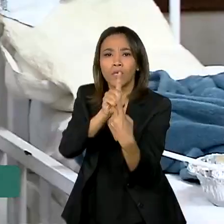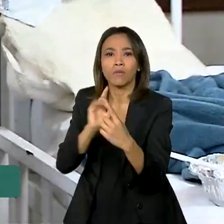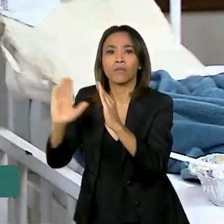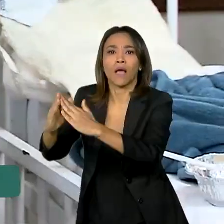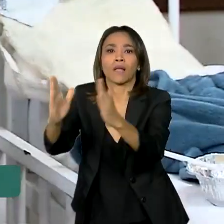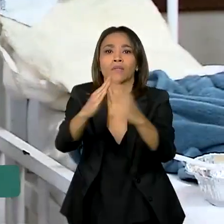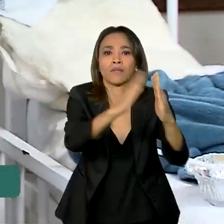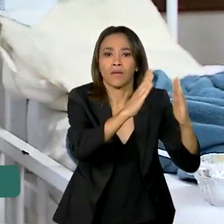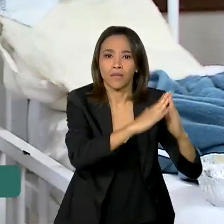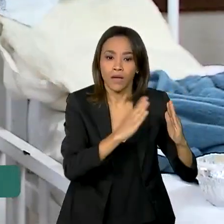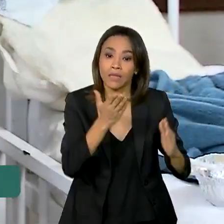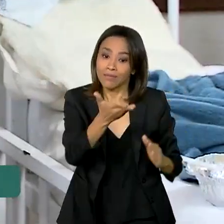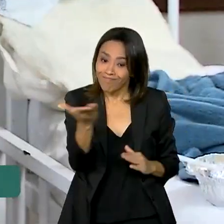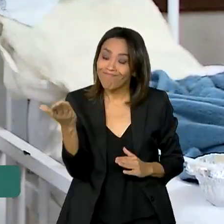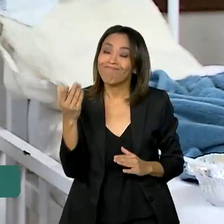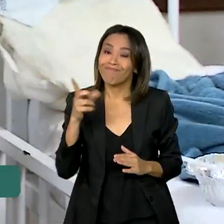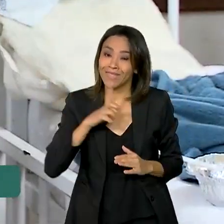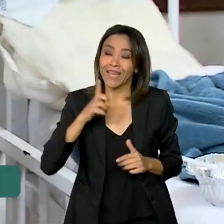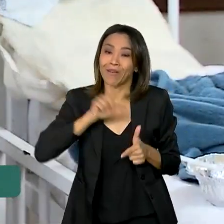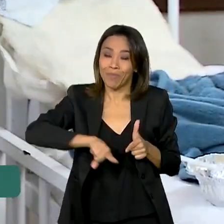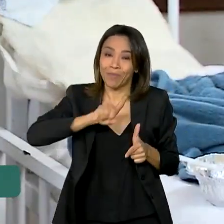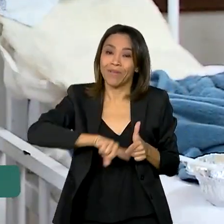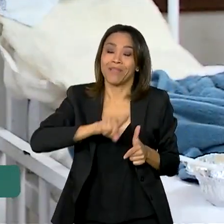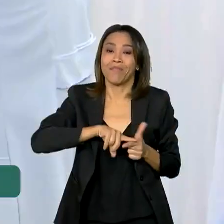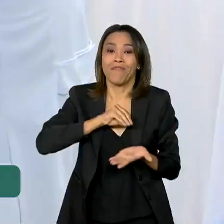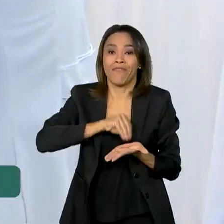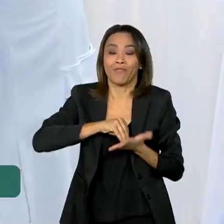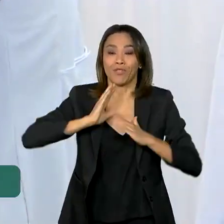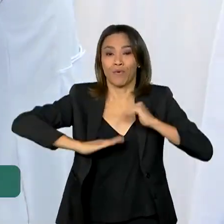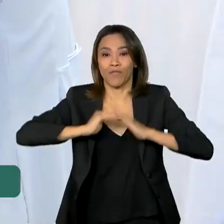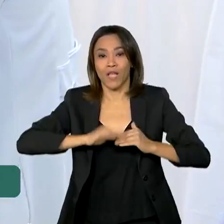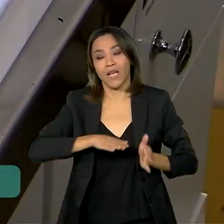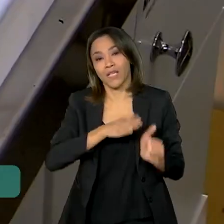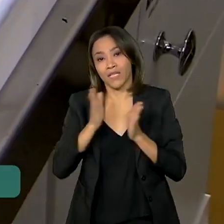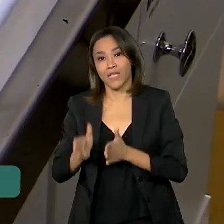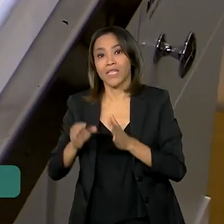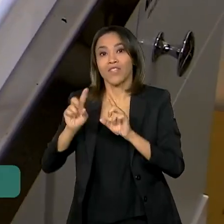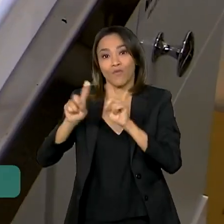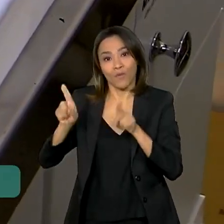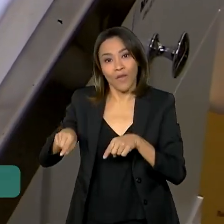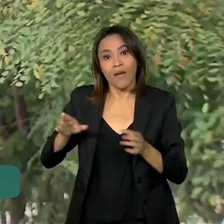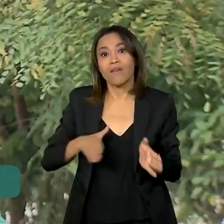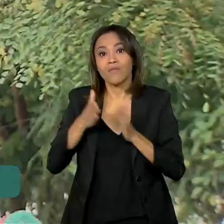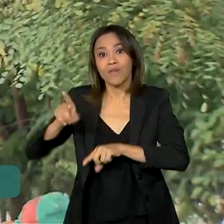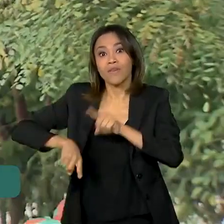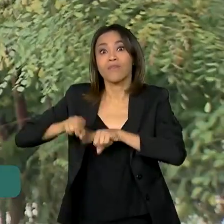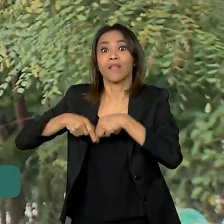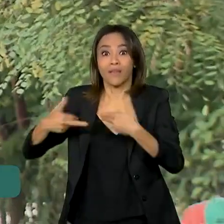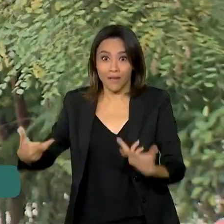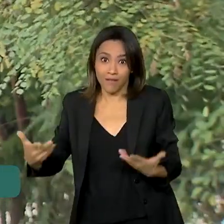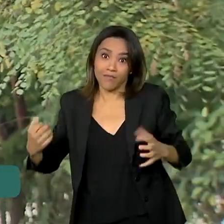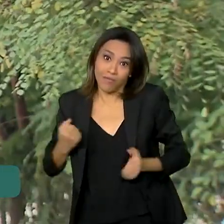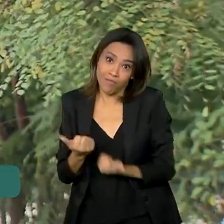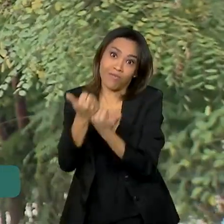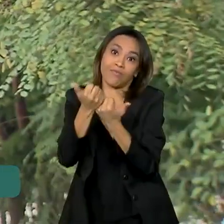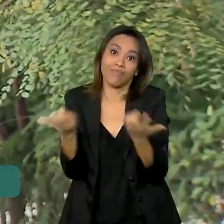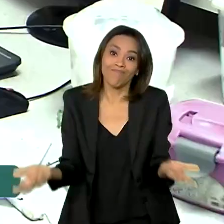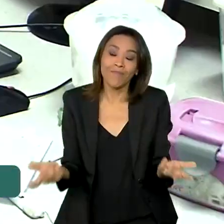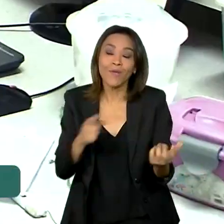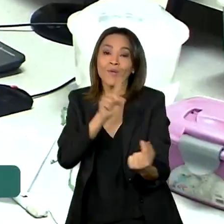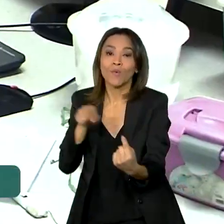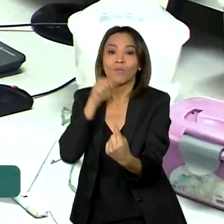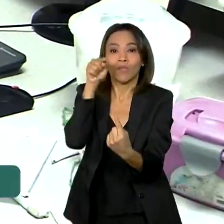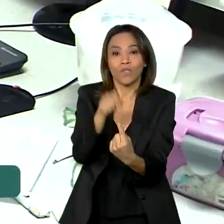residenciais, o setor sofre com a falta de profissionais, funcionários e equipamentos. E a ideia é